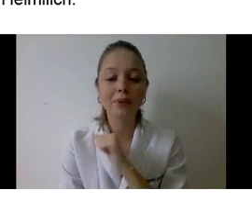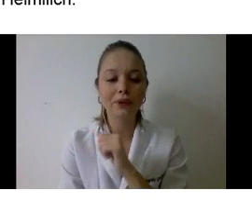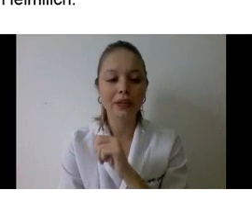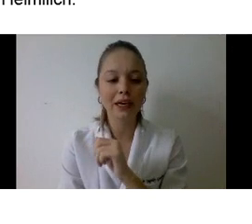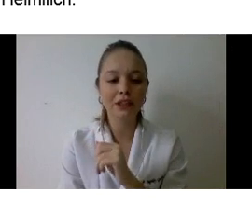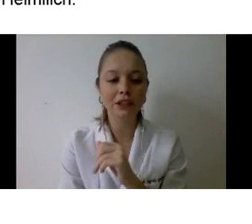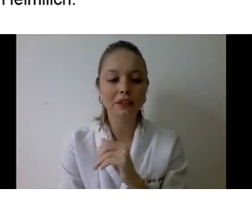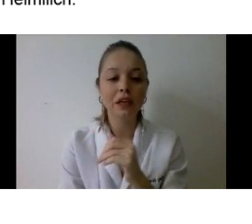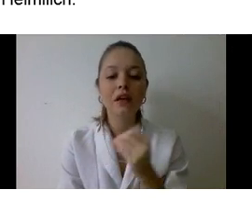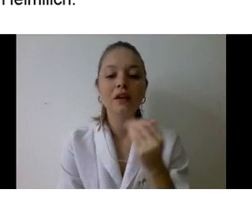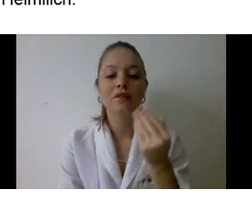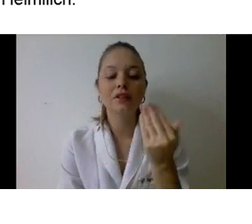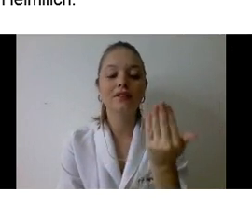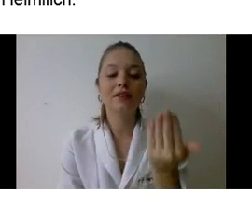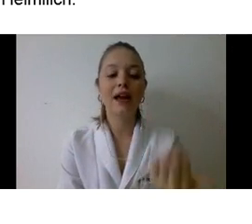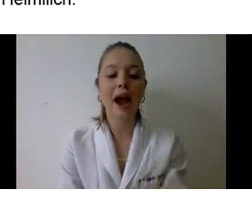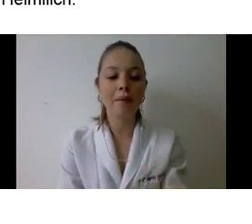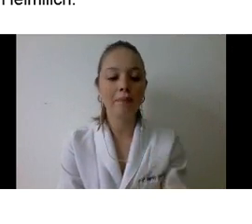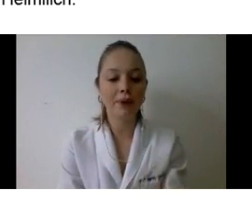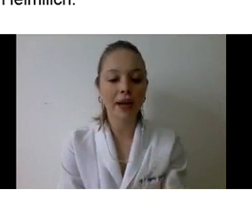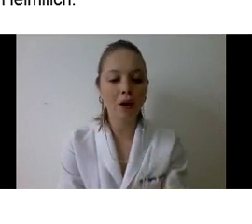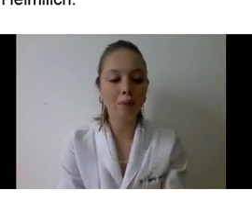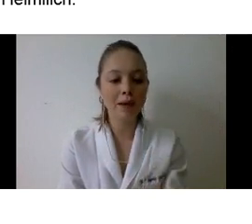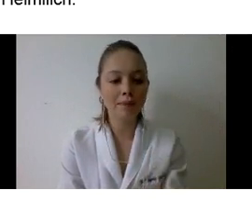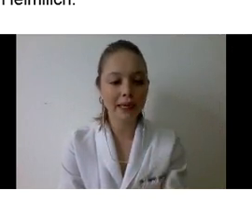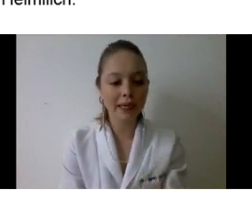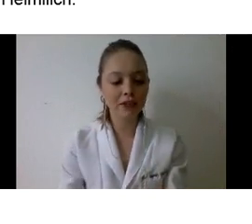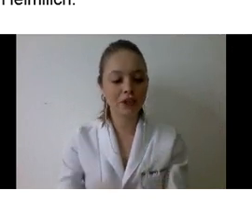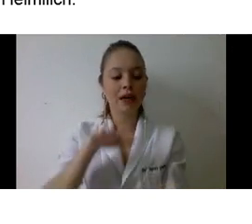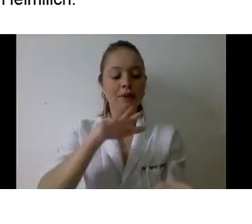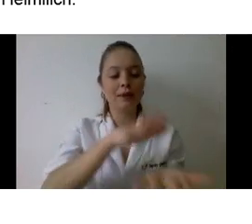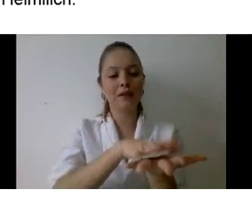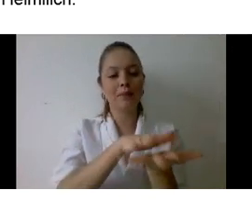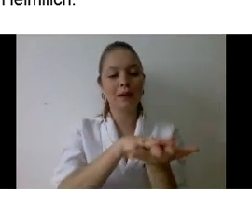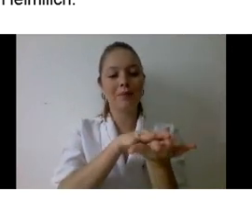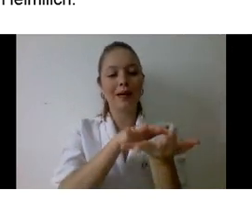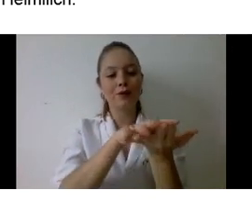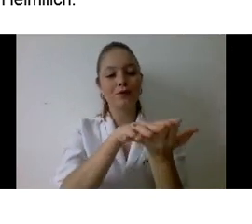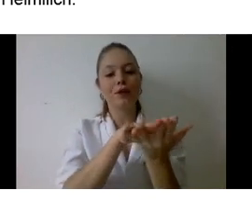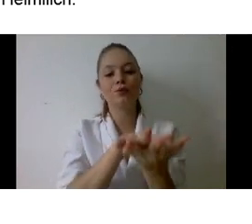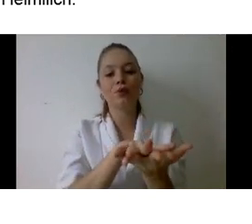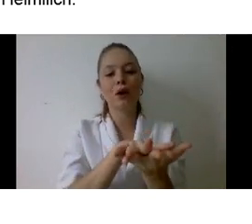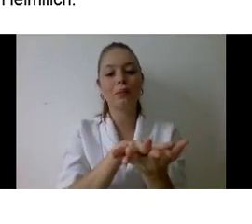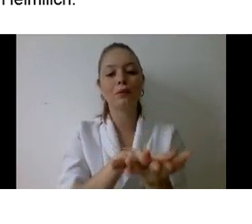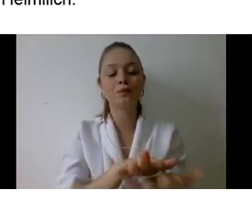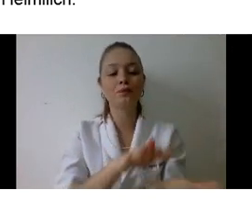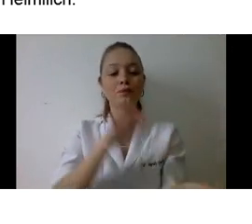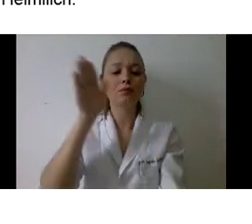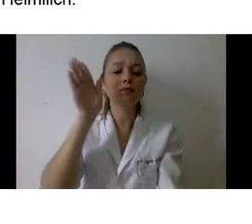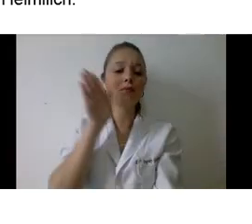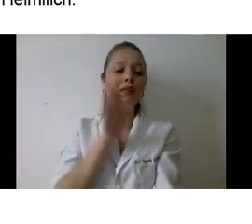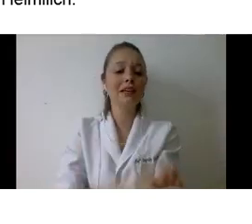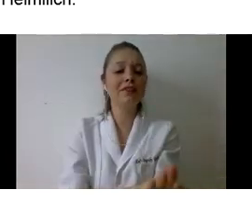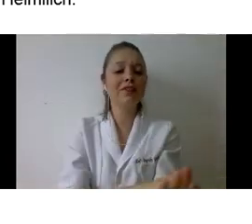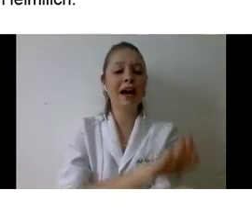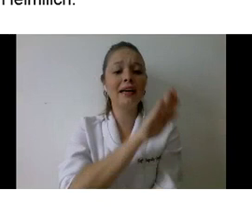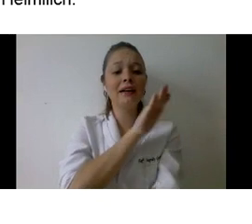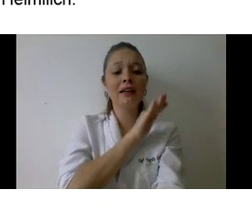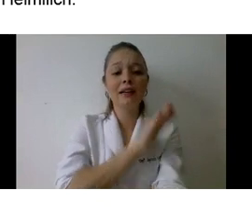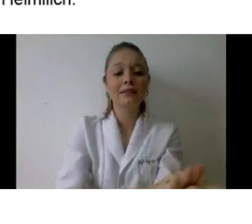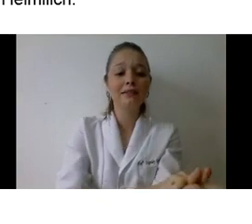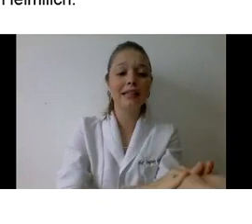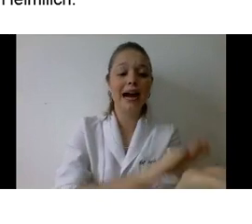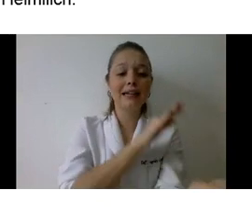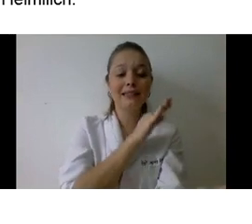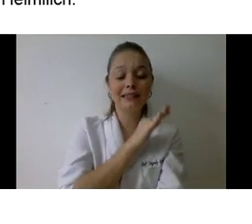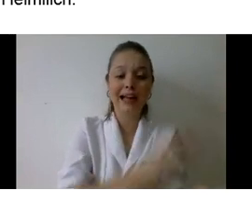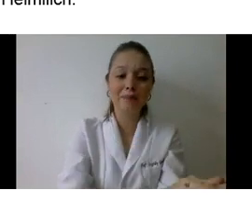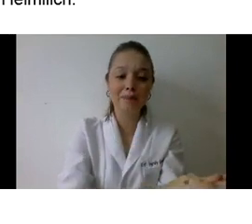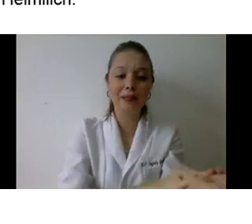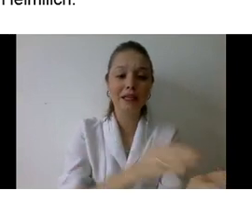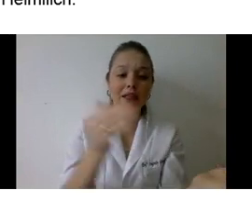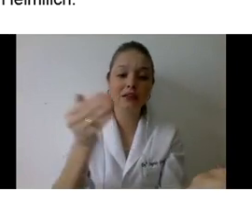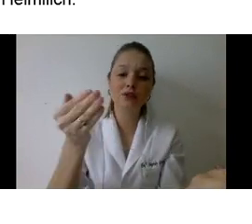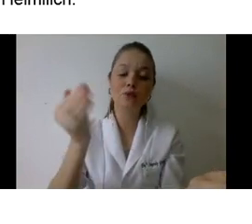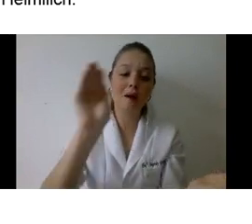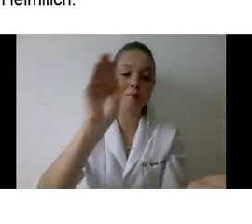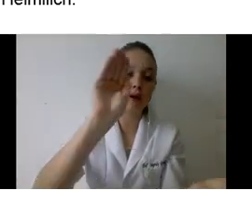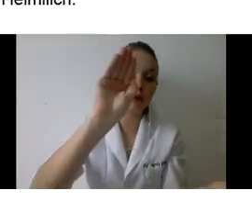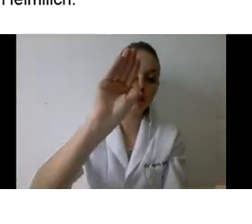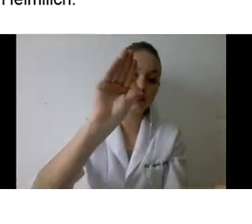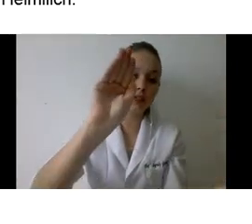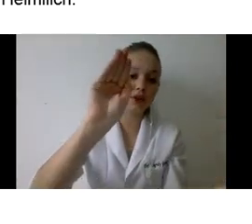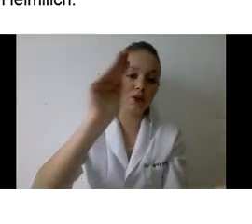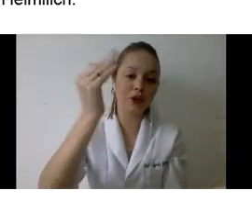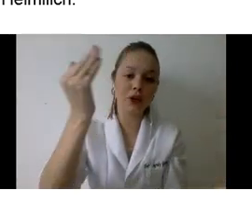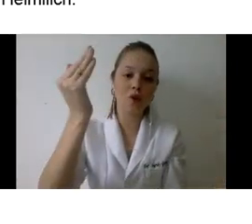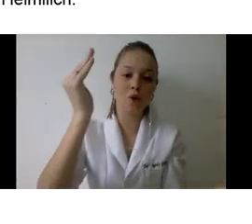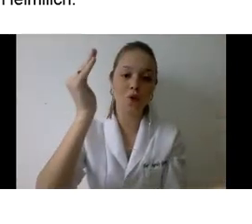A tapotagem, você vai apoiar o bebê de cabeça para baixo na sua mão e vai dar tapinhas